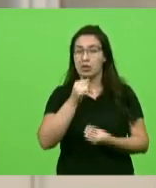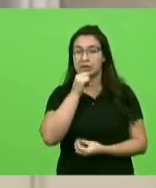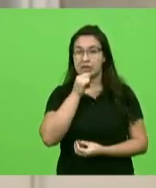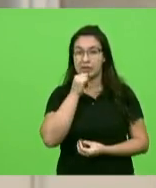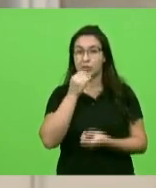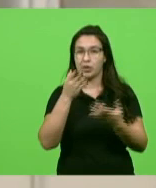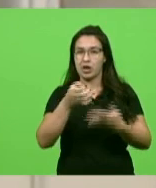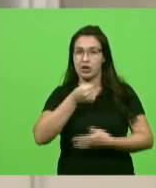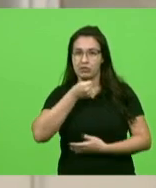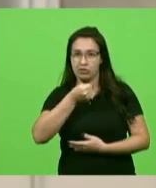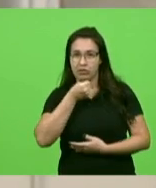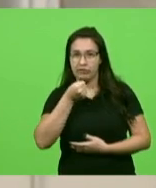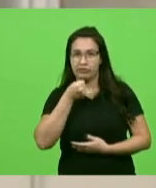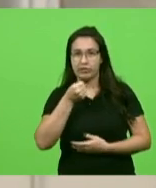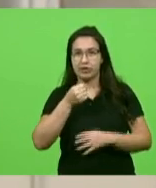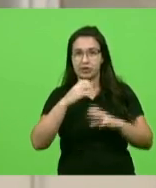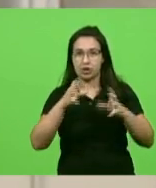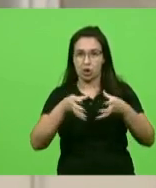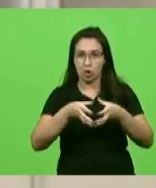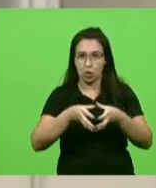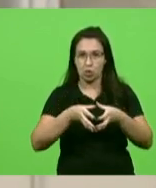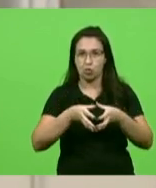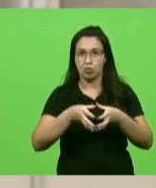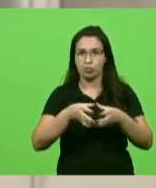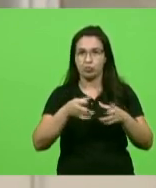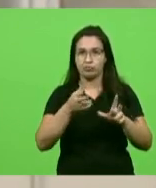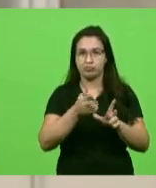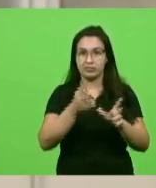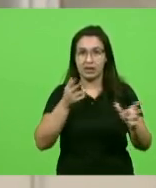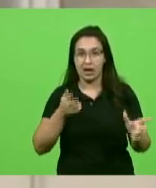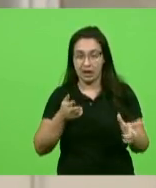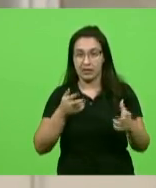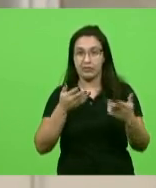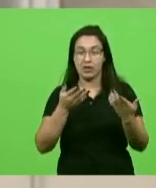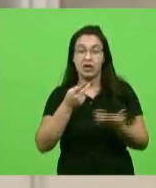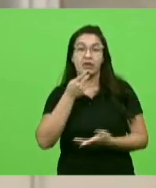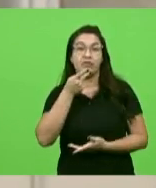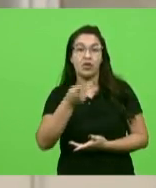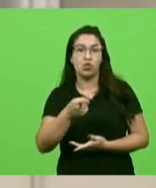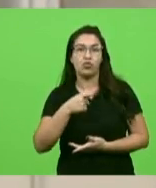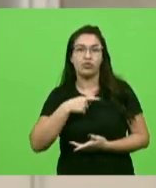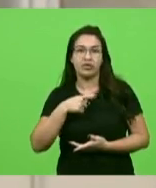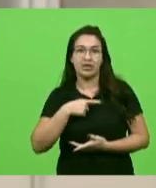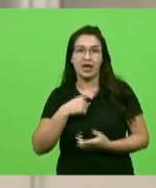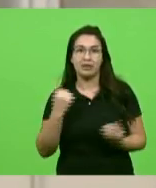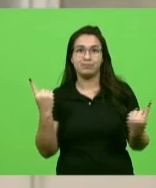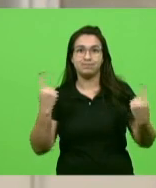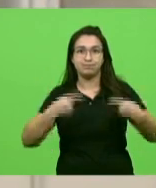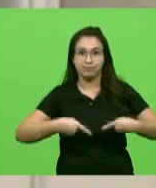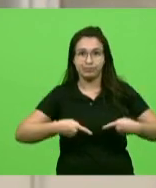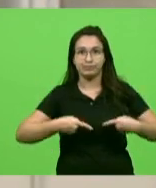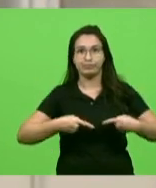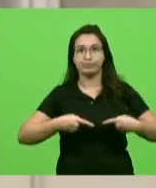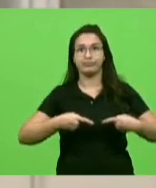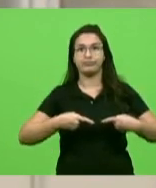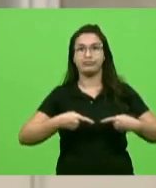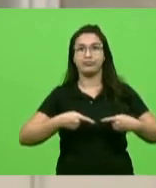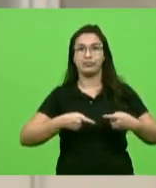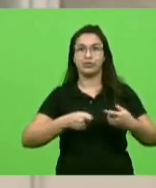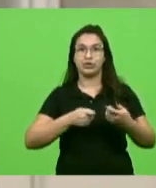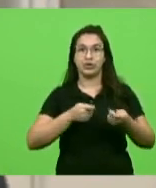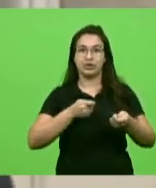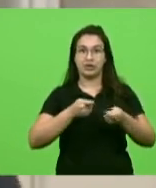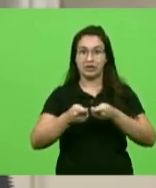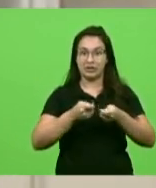coletivas por Live mencionou sobre os desafios para executivo de gerir as aquisições